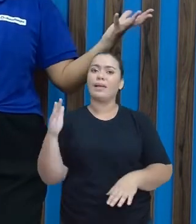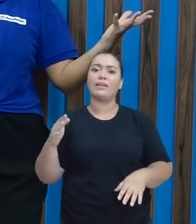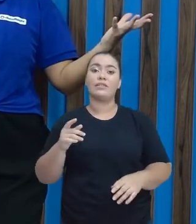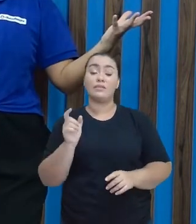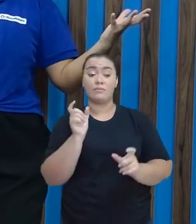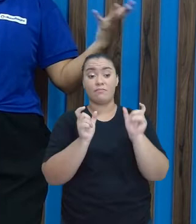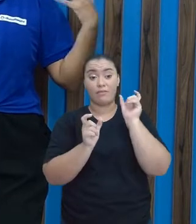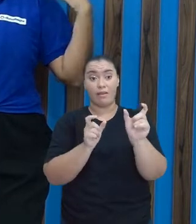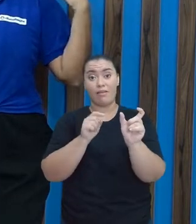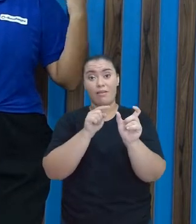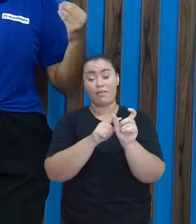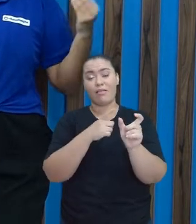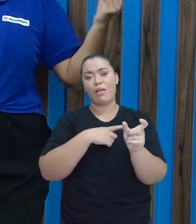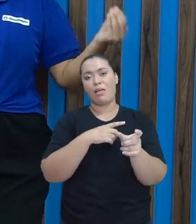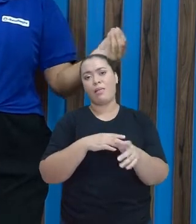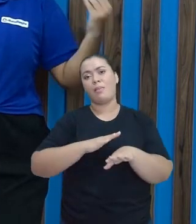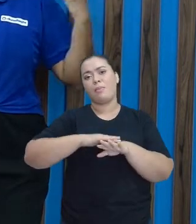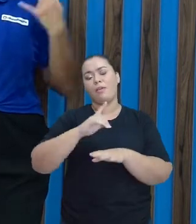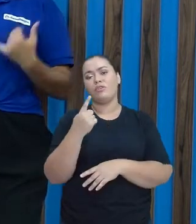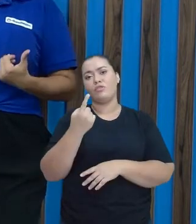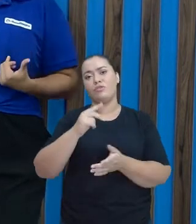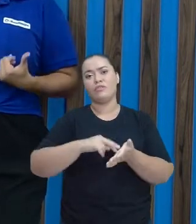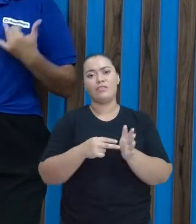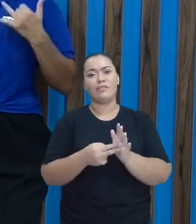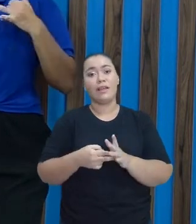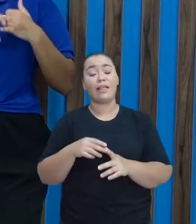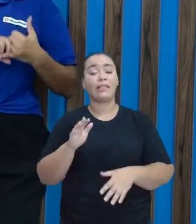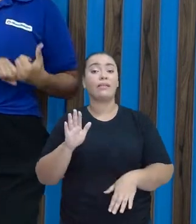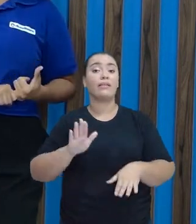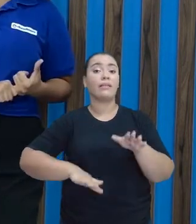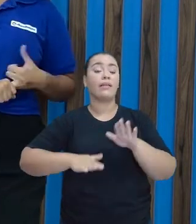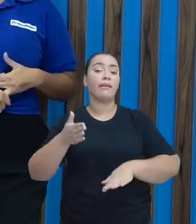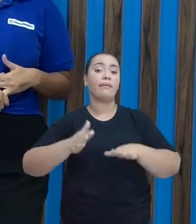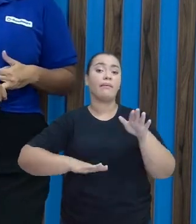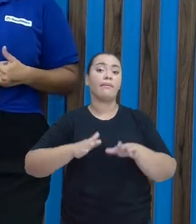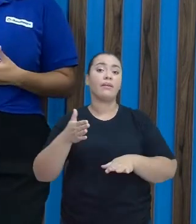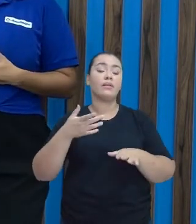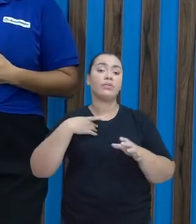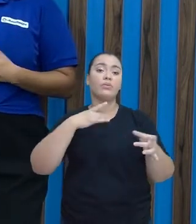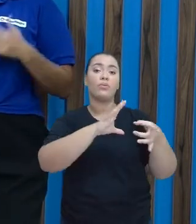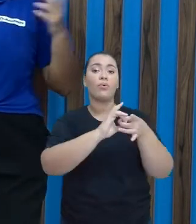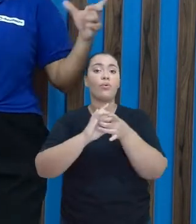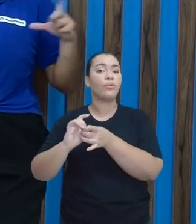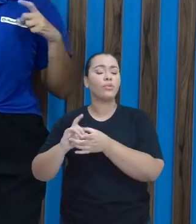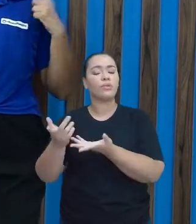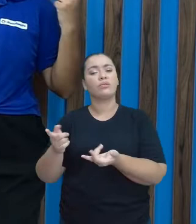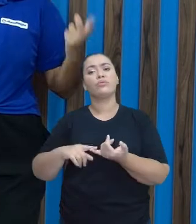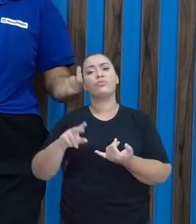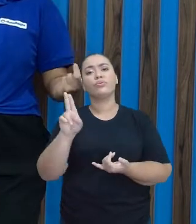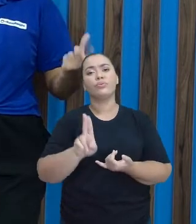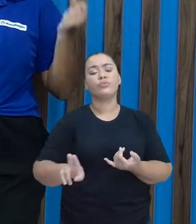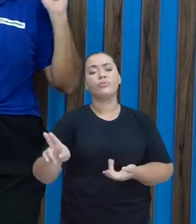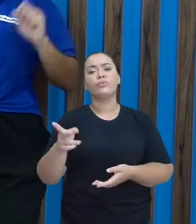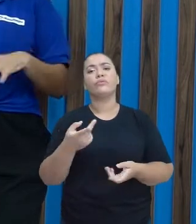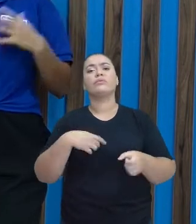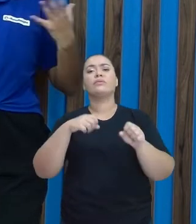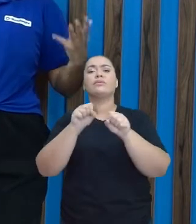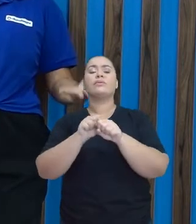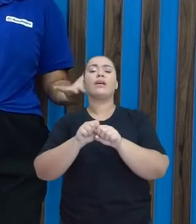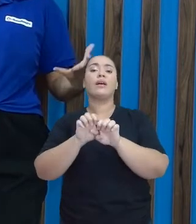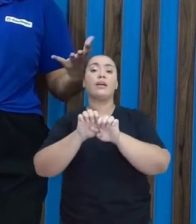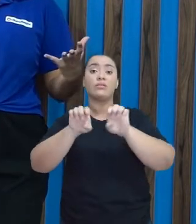significado. Dependendo do quê? Do contexto, do uso, da estrutura sintática, da